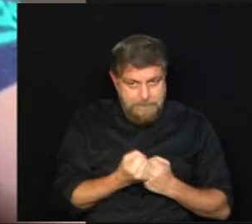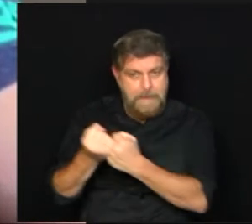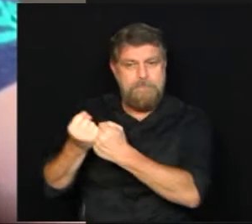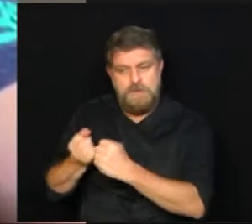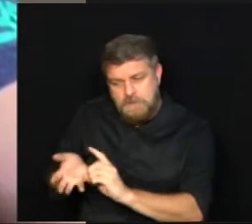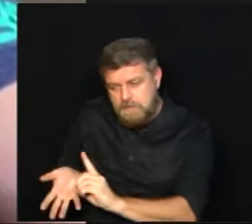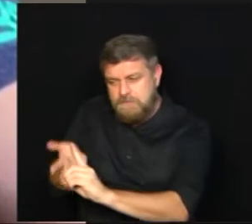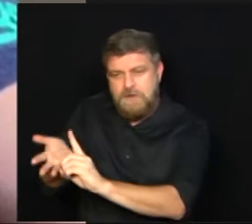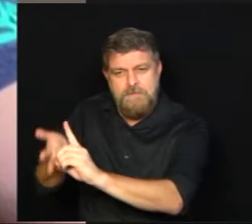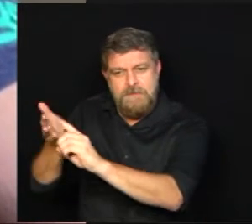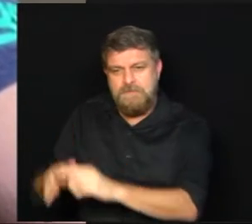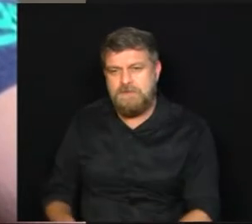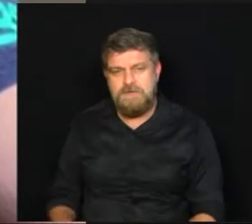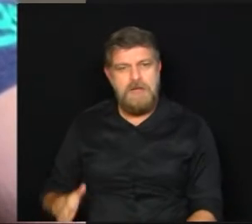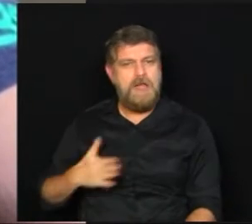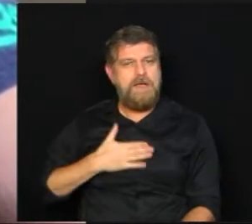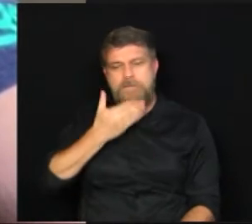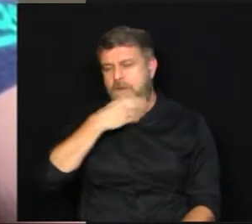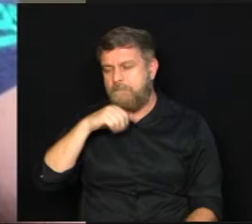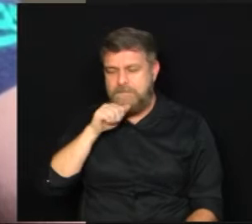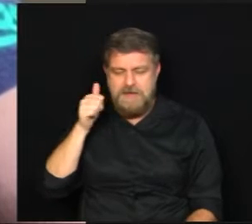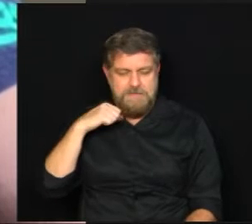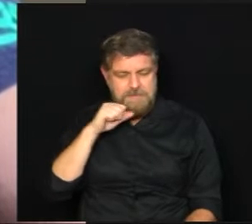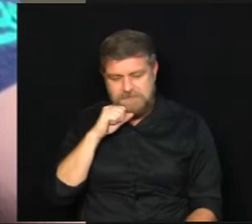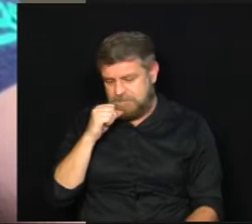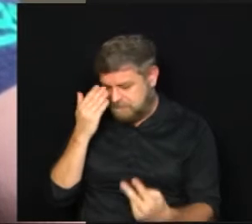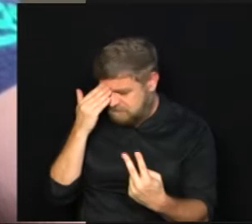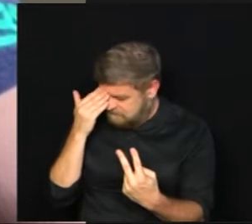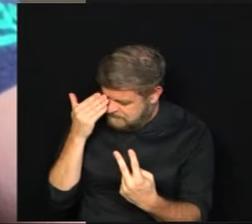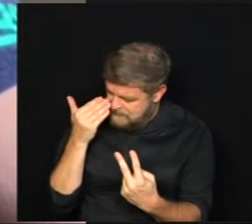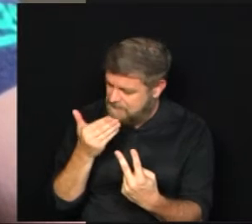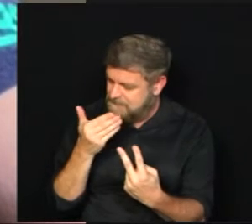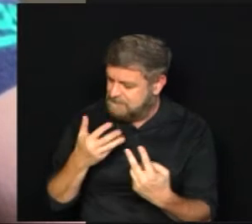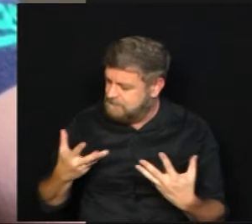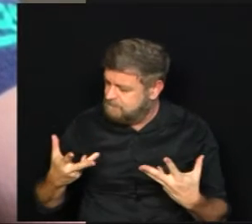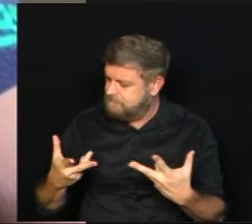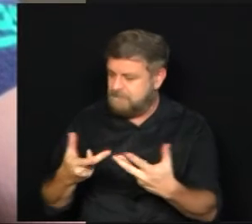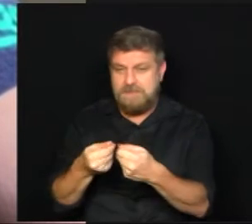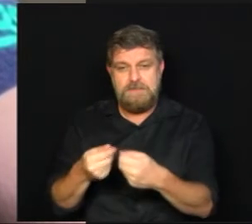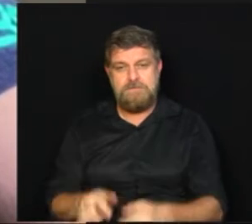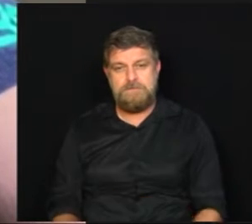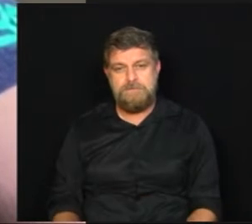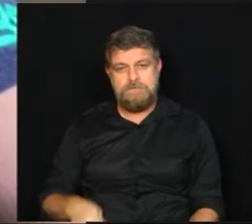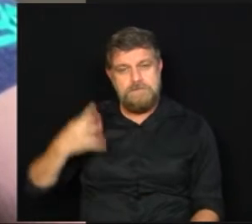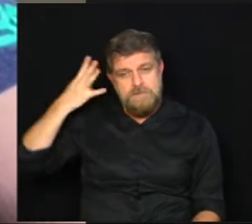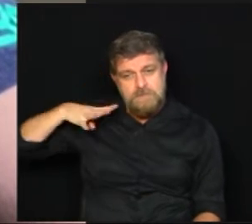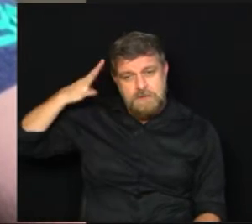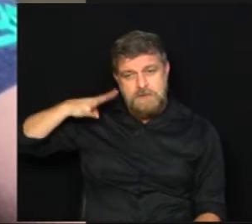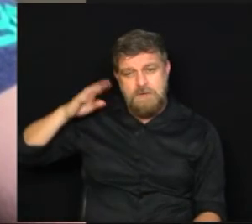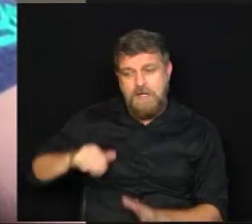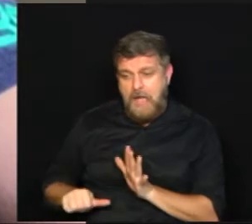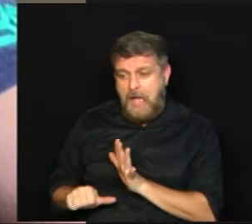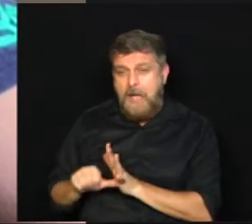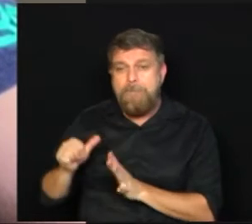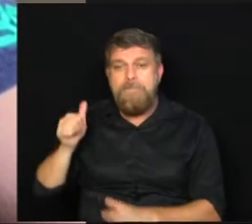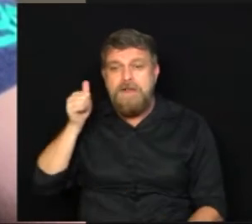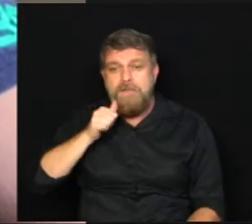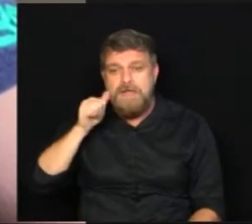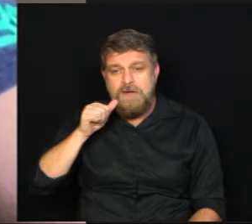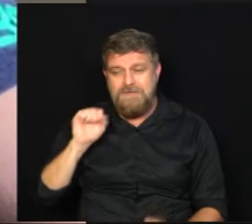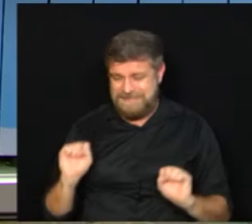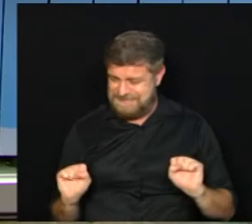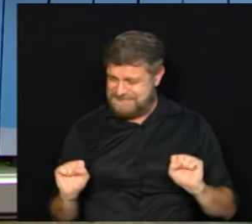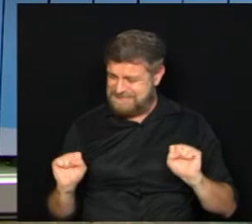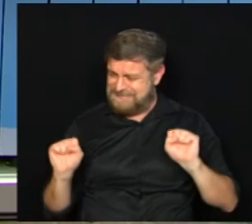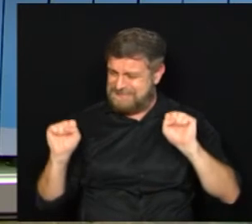só tenho a agradecer, meus pais são incríveis. Uhum. Emily, você é a primeira mulher, né, campeã mundial no levantamento